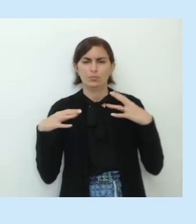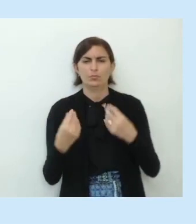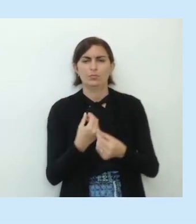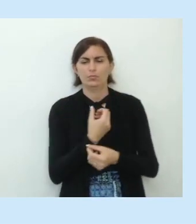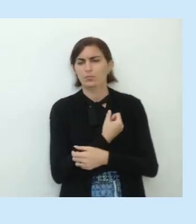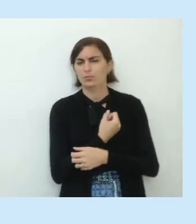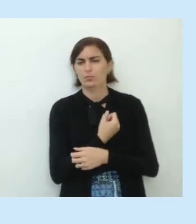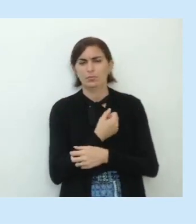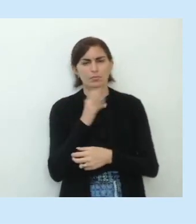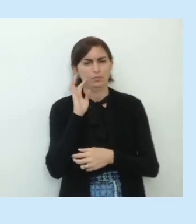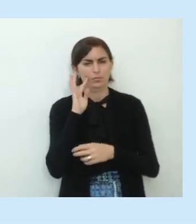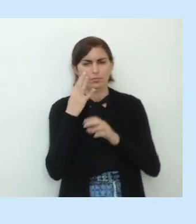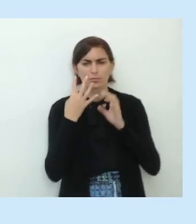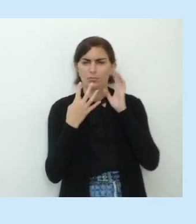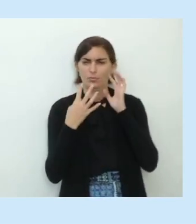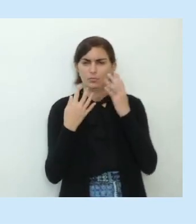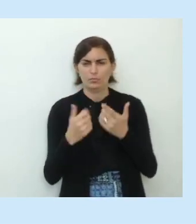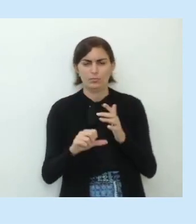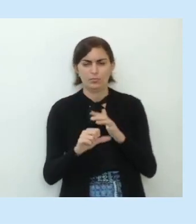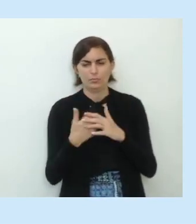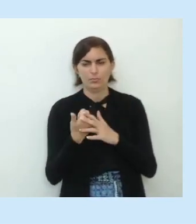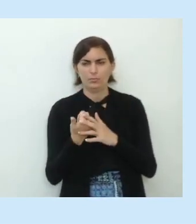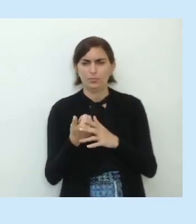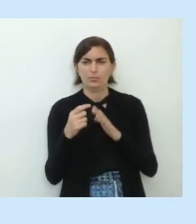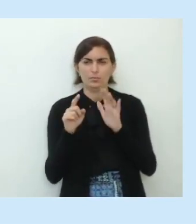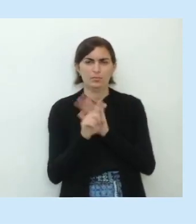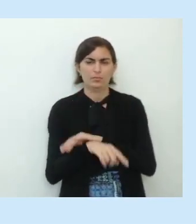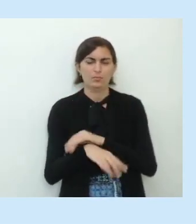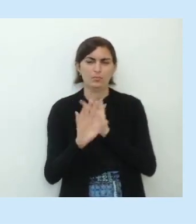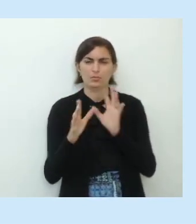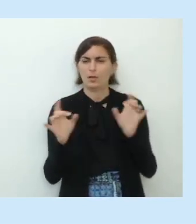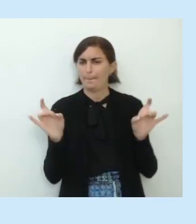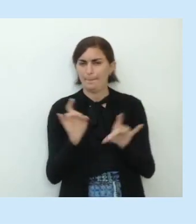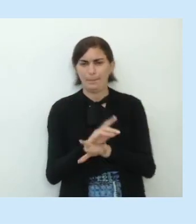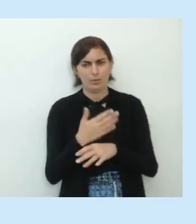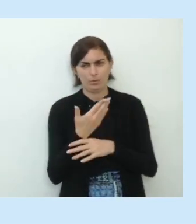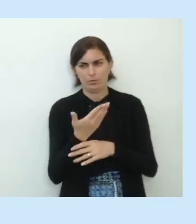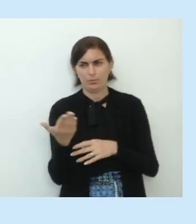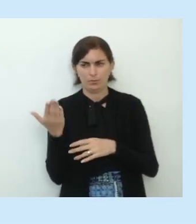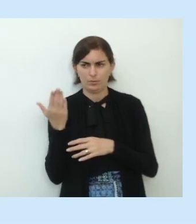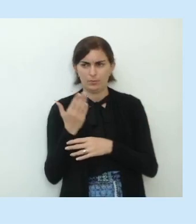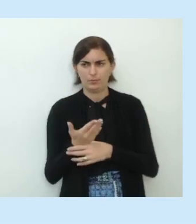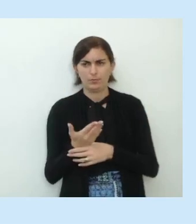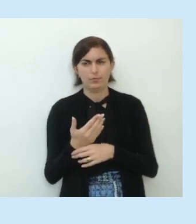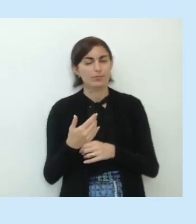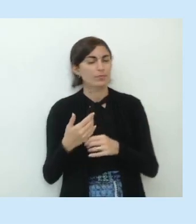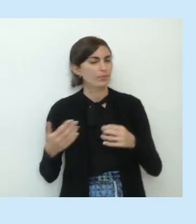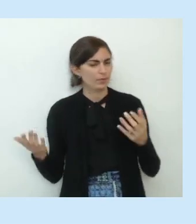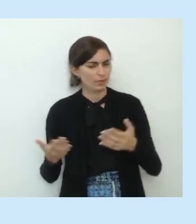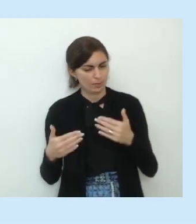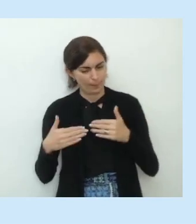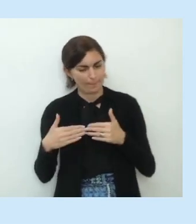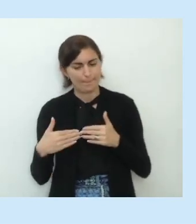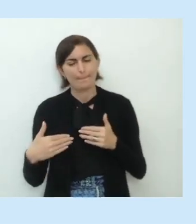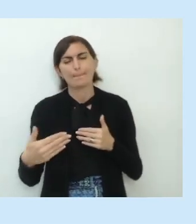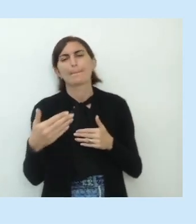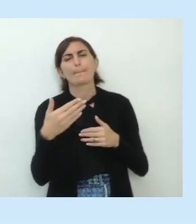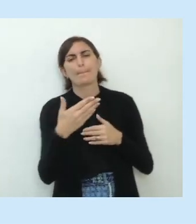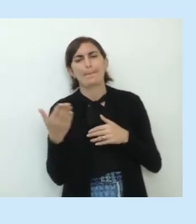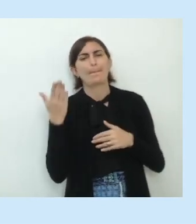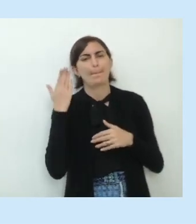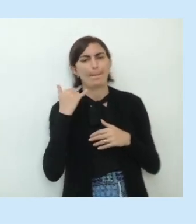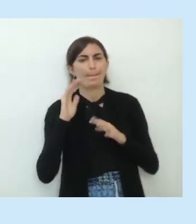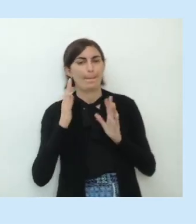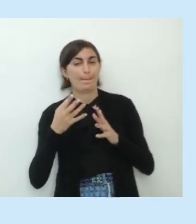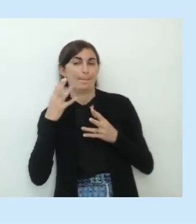números aí, resolvido a primeira questão já prontinha para você, tá? Agora, a partir disso e que você já